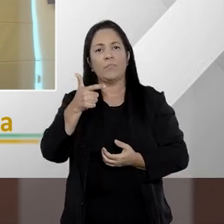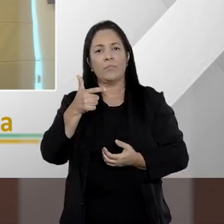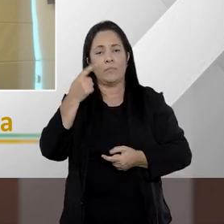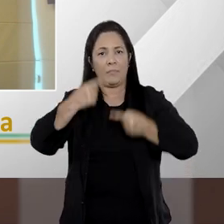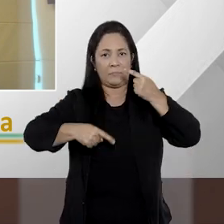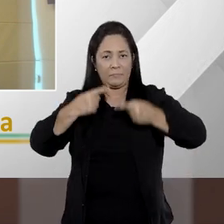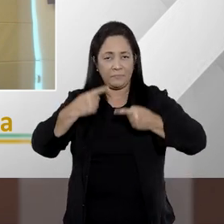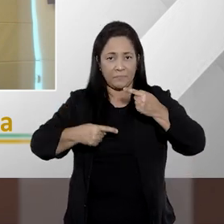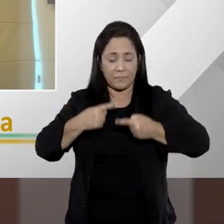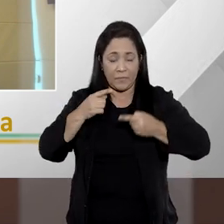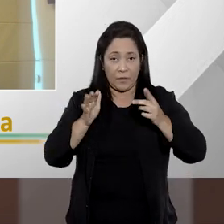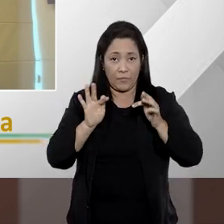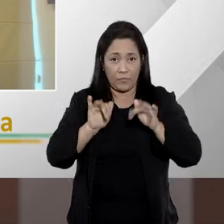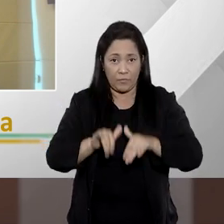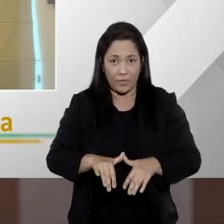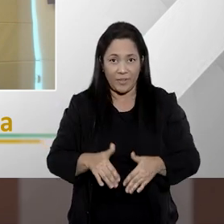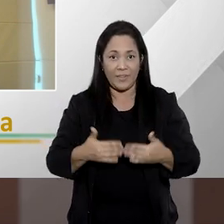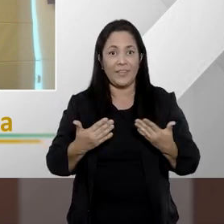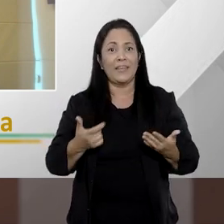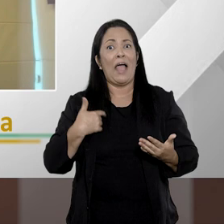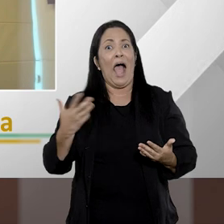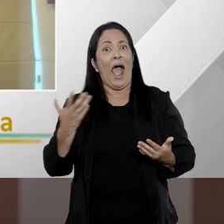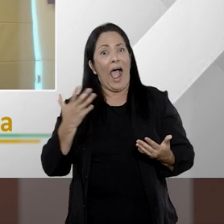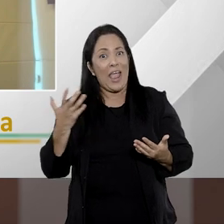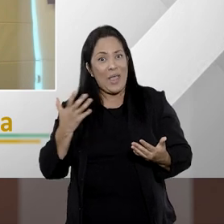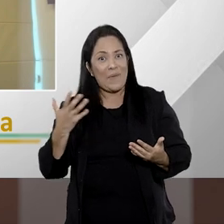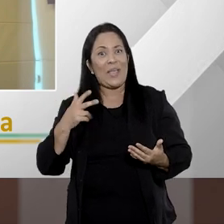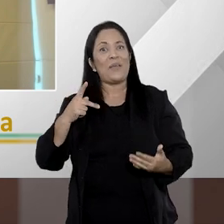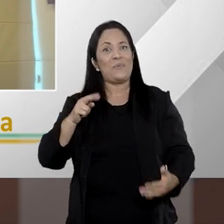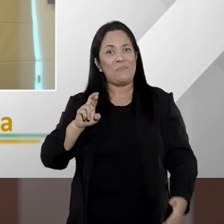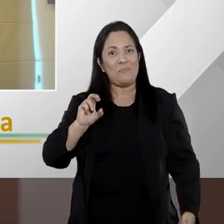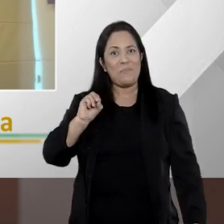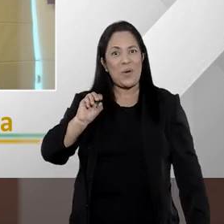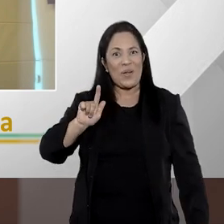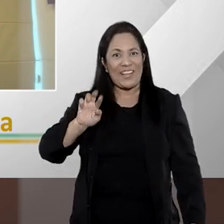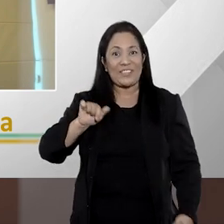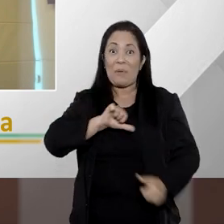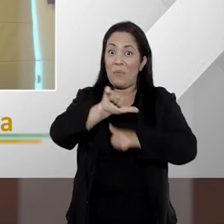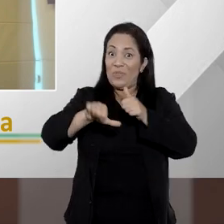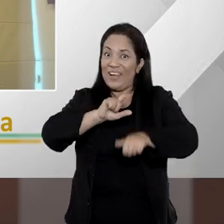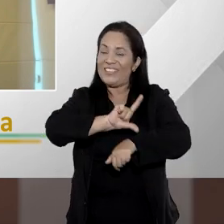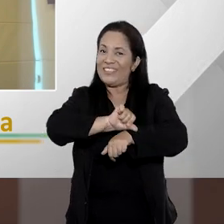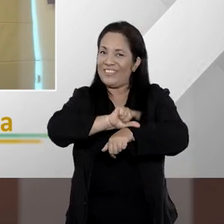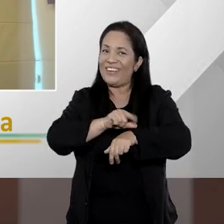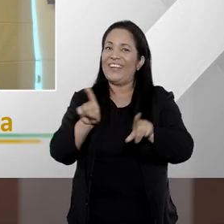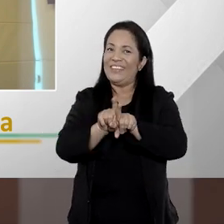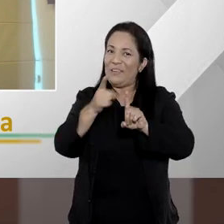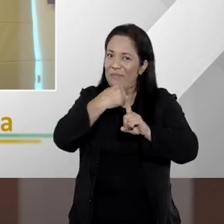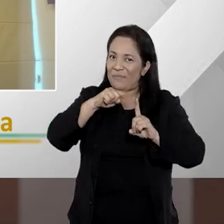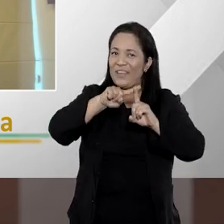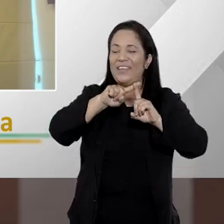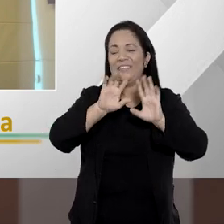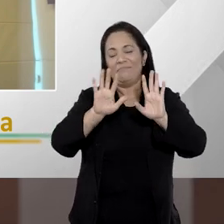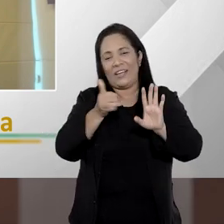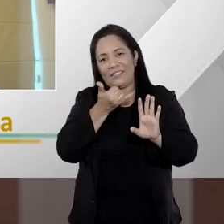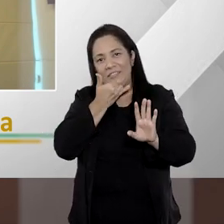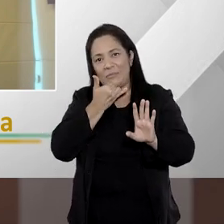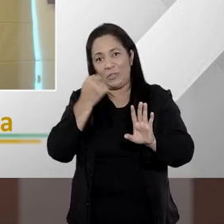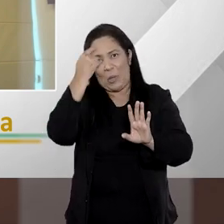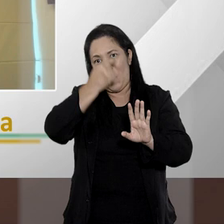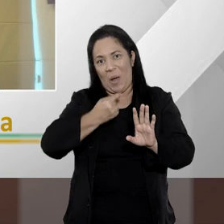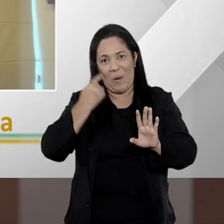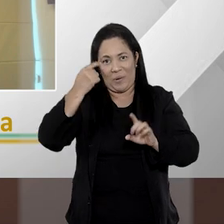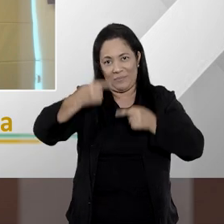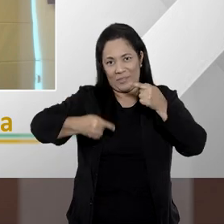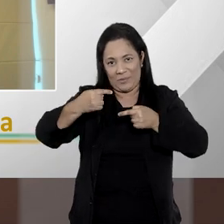se encaminhando para o final do nosso programa. Eu queria até uma progressão de tempo aqui para o nosso programa, mas infelizmente a gente só tem uma hora. E eu